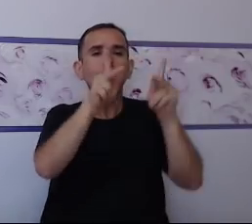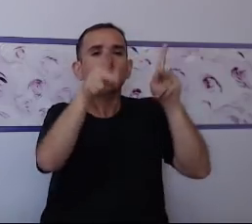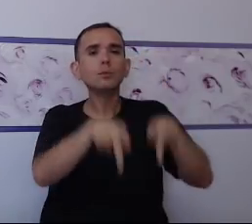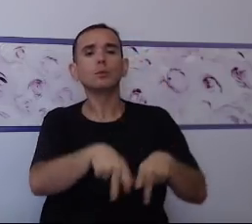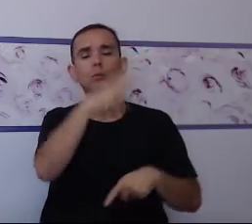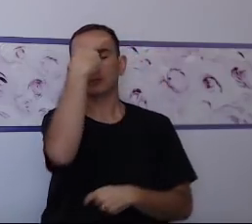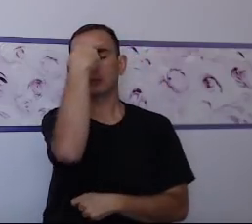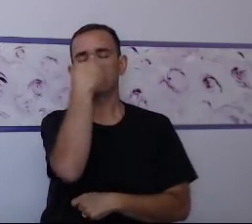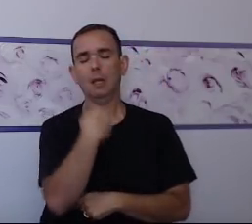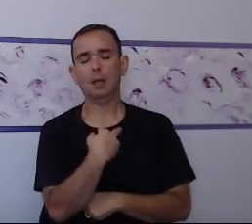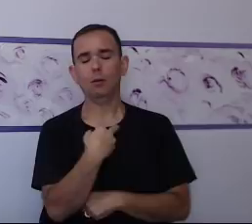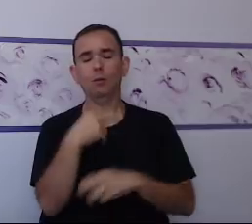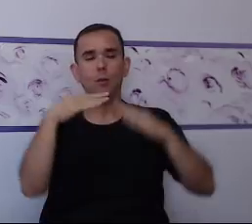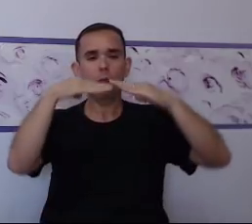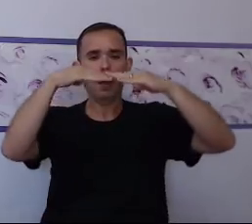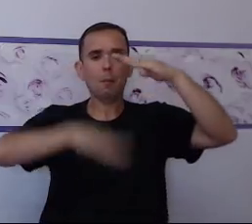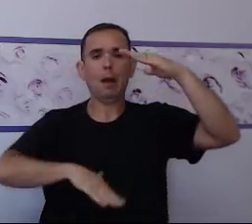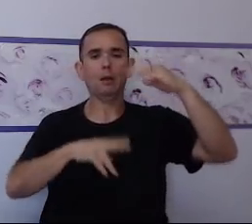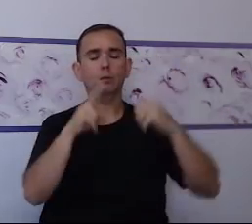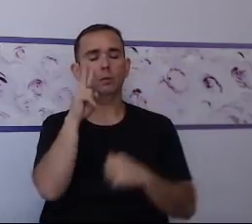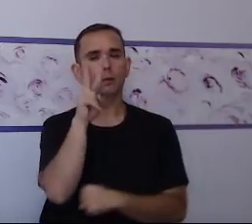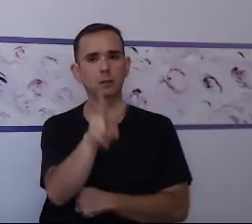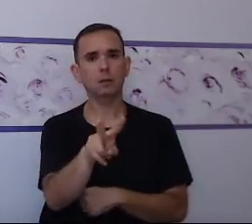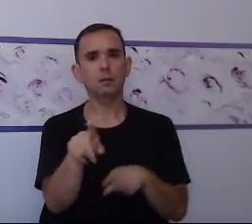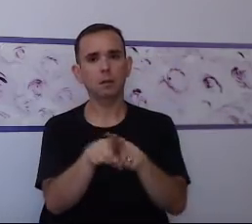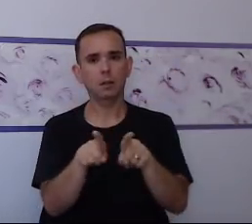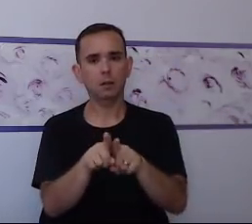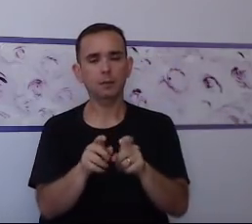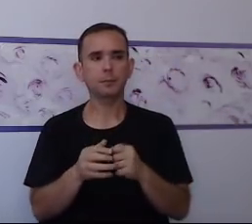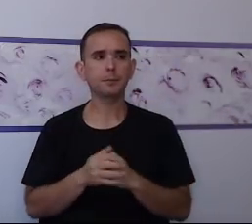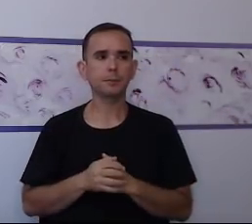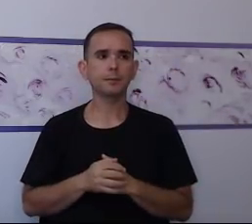são os cegos e visão subnormal.